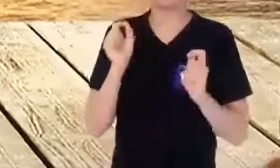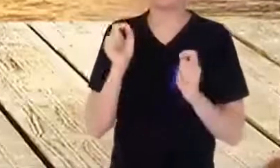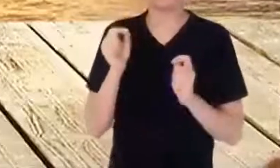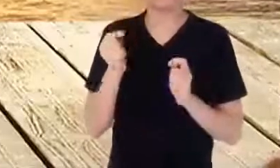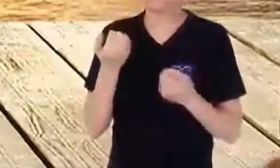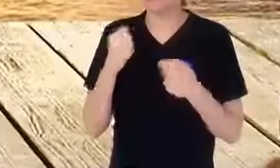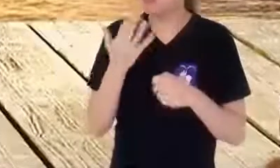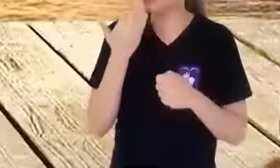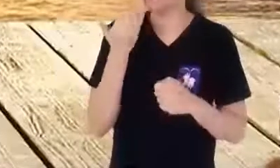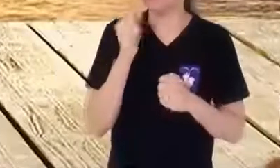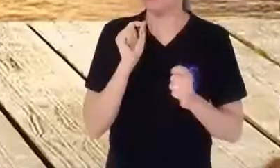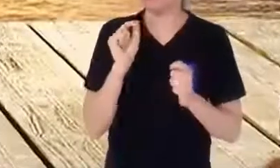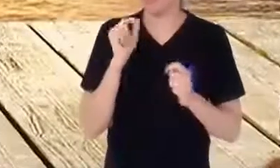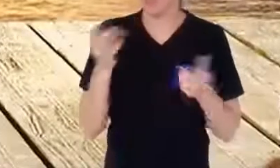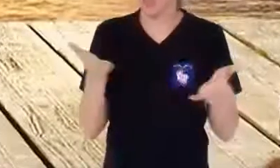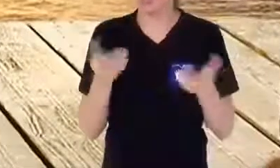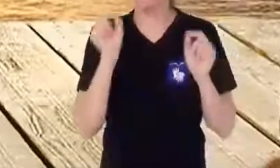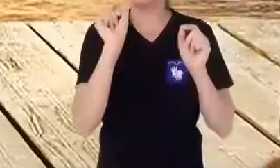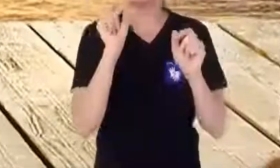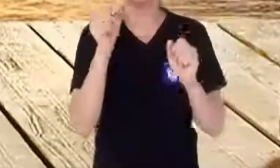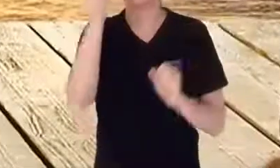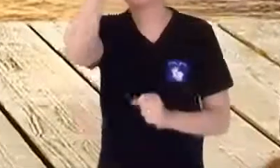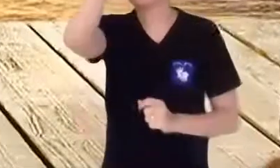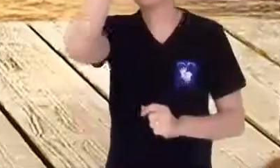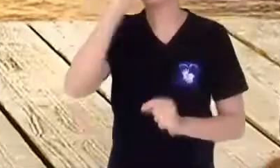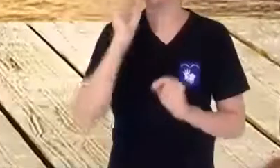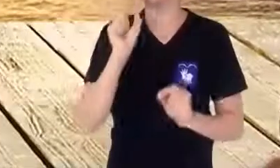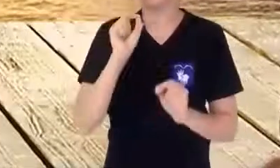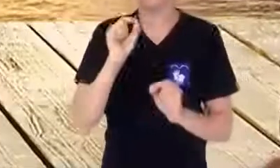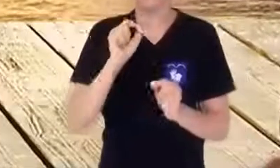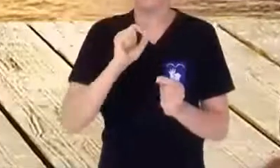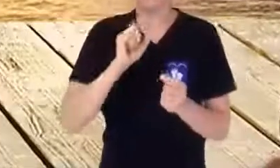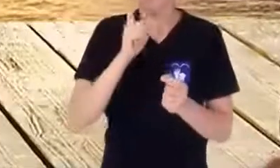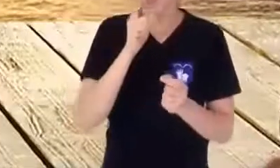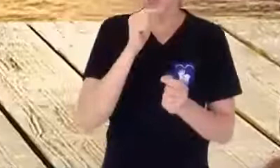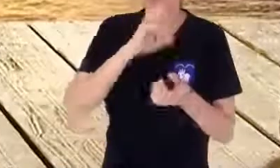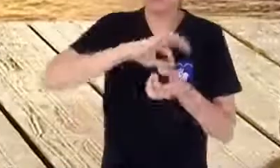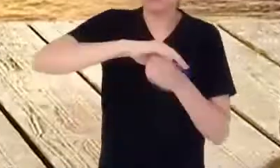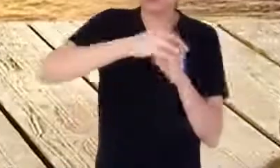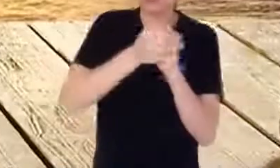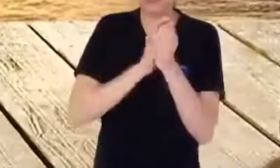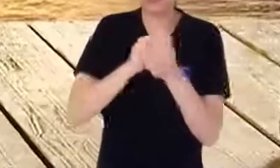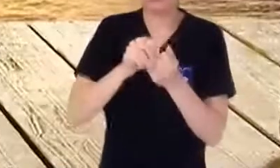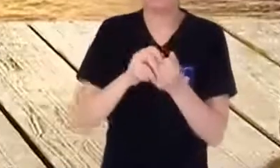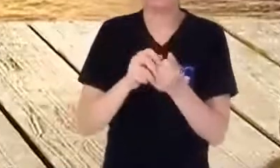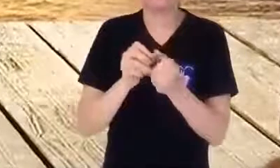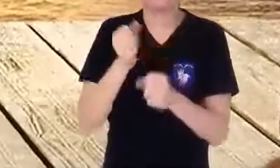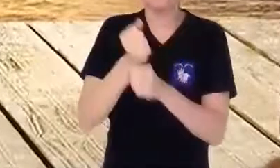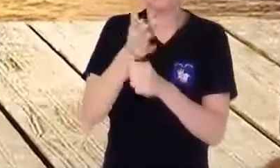E agora você vai aprender a lavar as batatas.